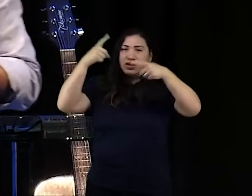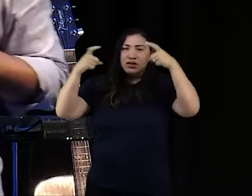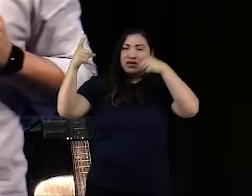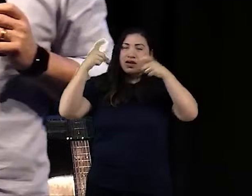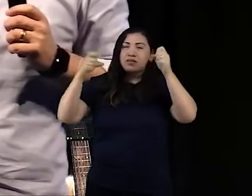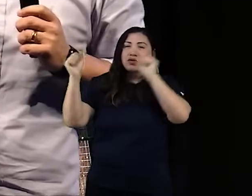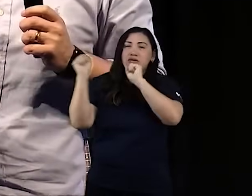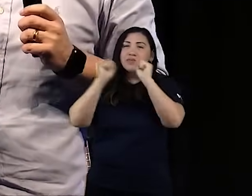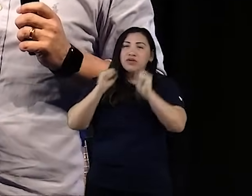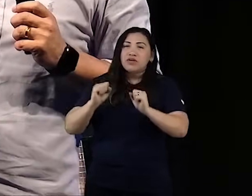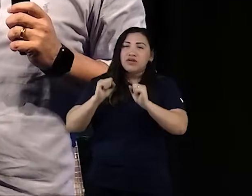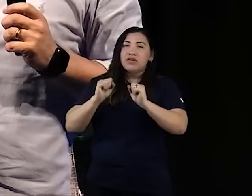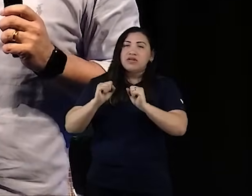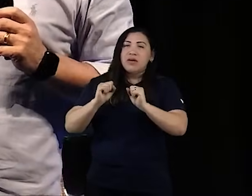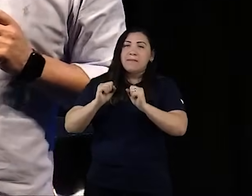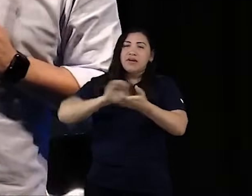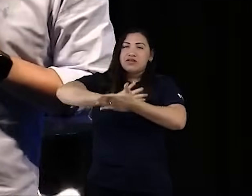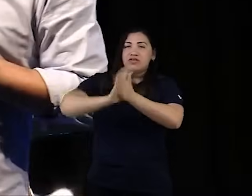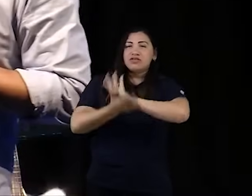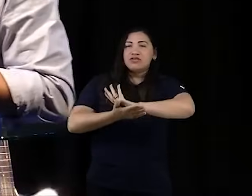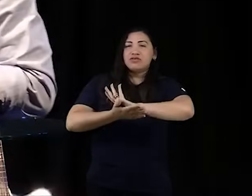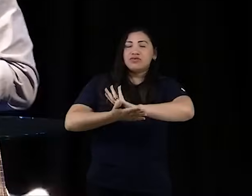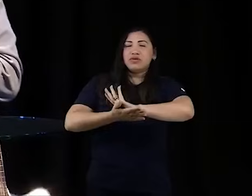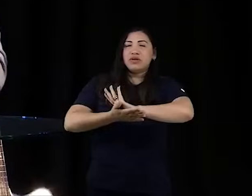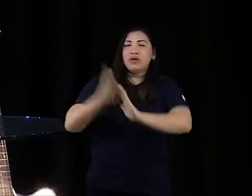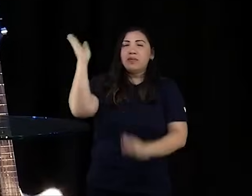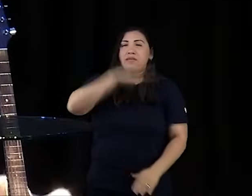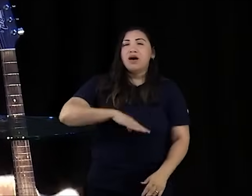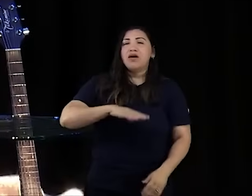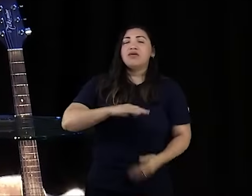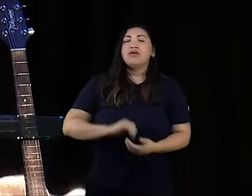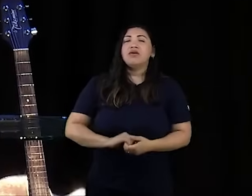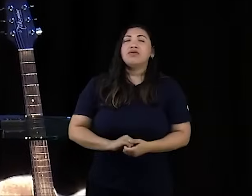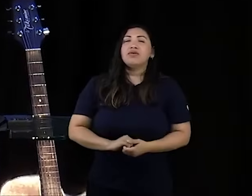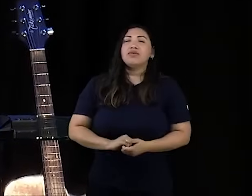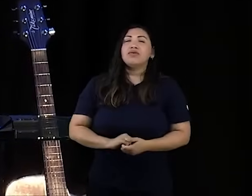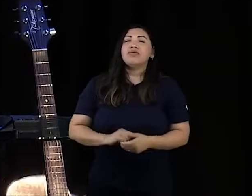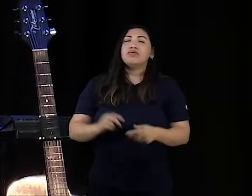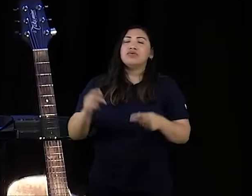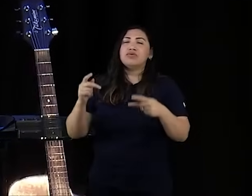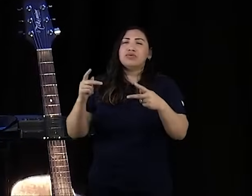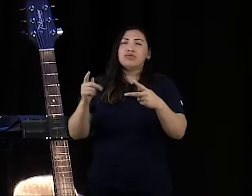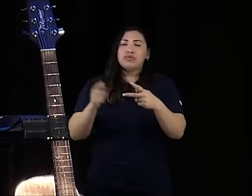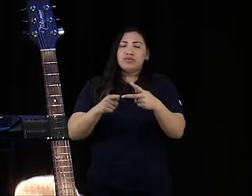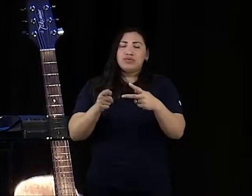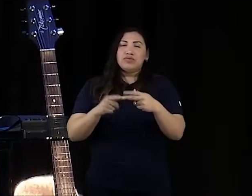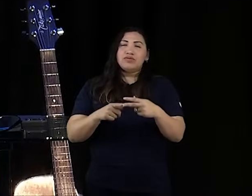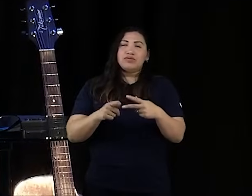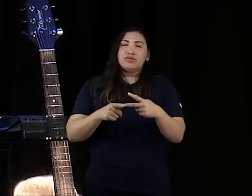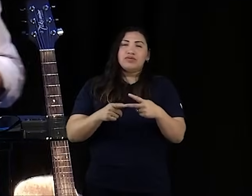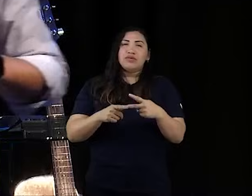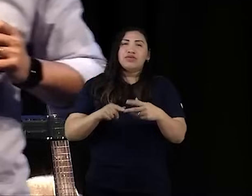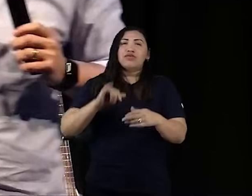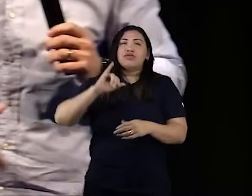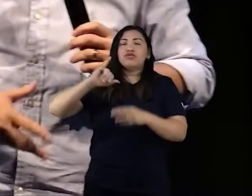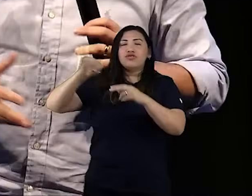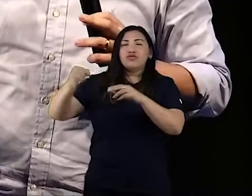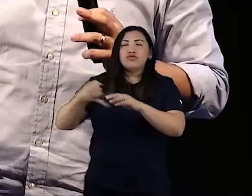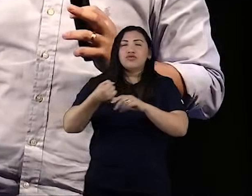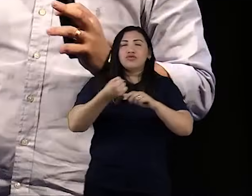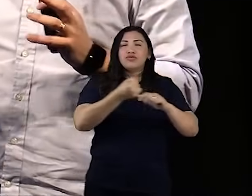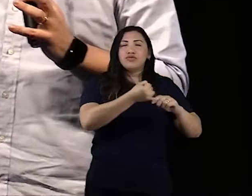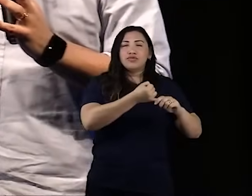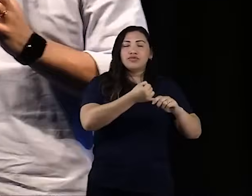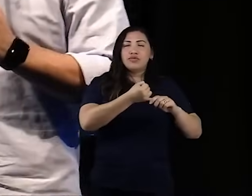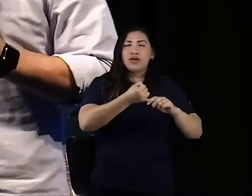destruição de fortalezas nós usamos Capítulo dois do livro eh de Josué verso 1 Josué envia